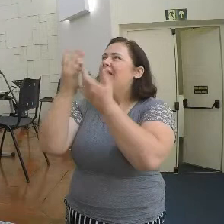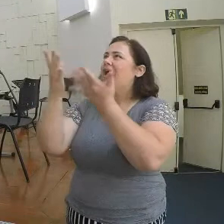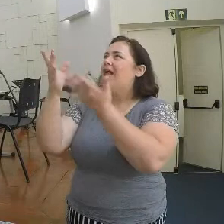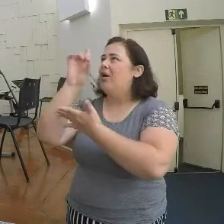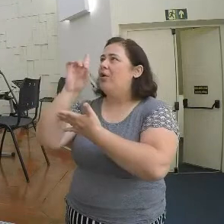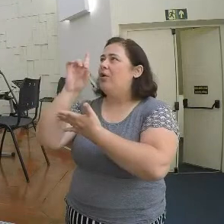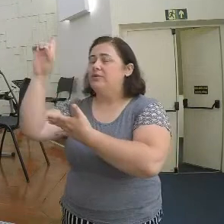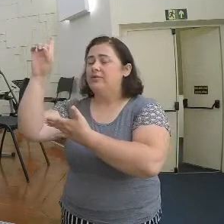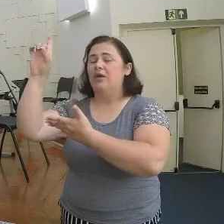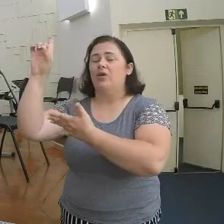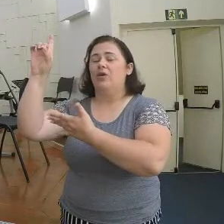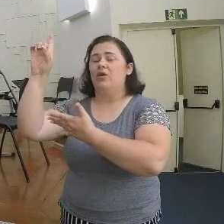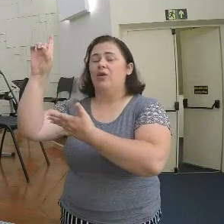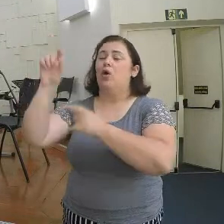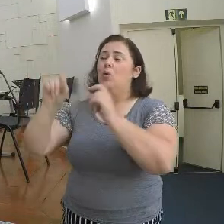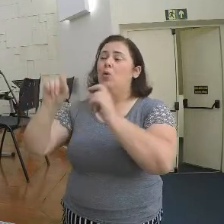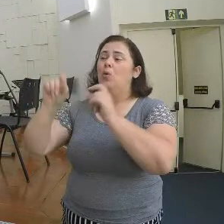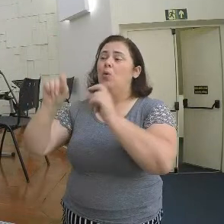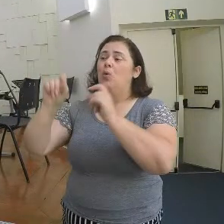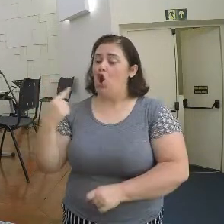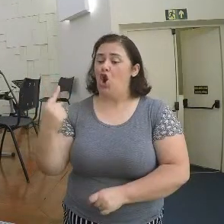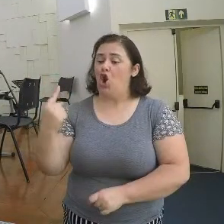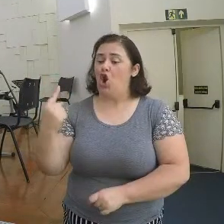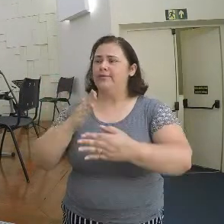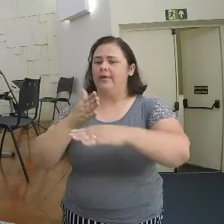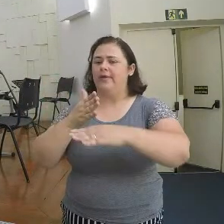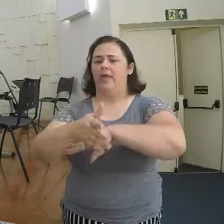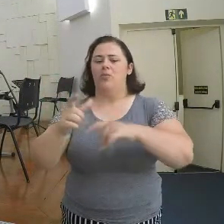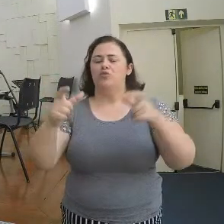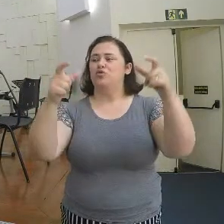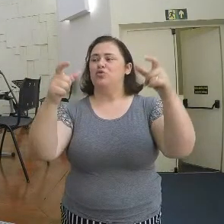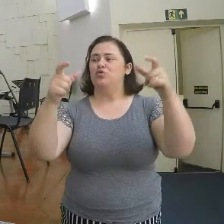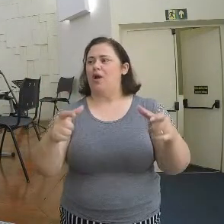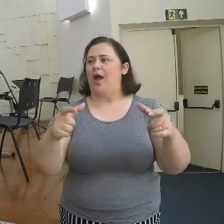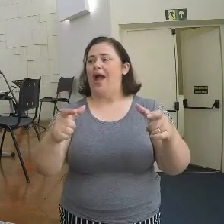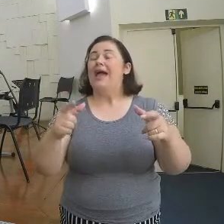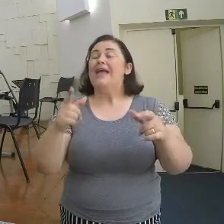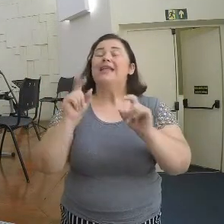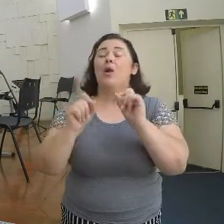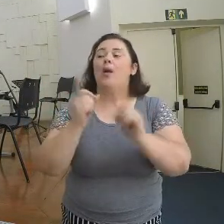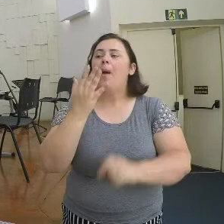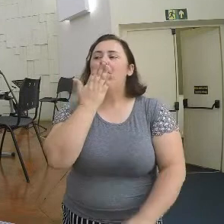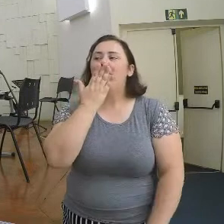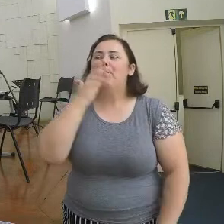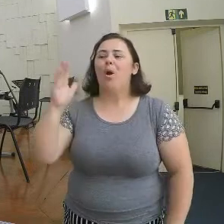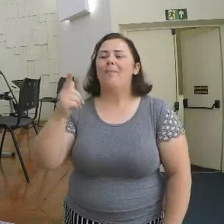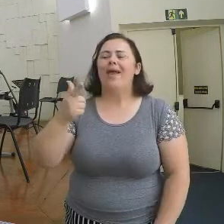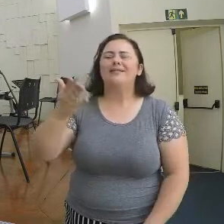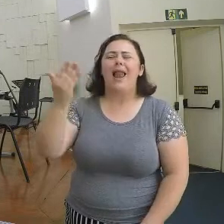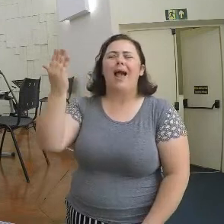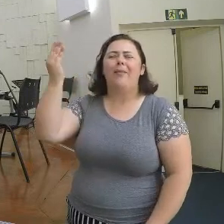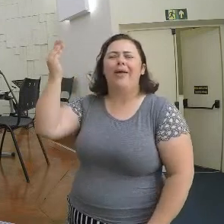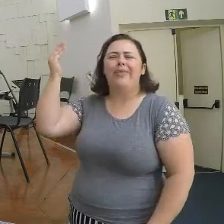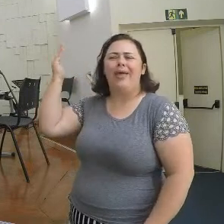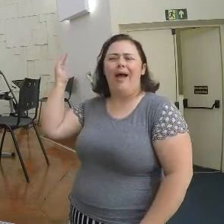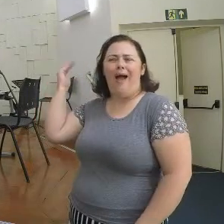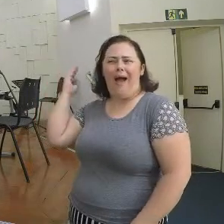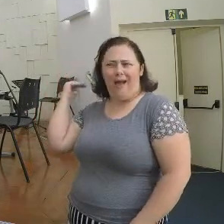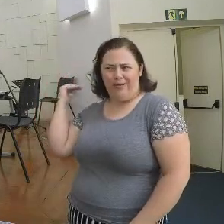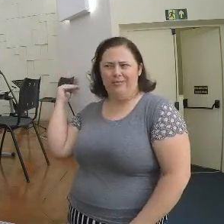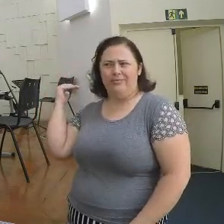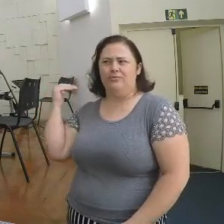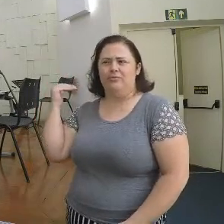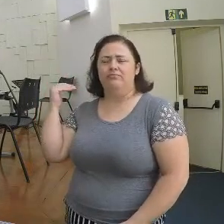teu Deus que entrei na terra que o Senhor sob juramento prometeu dar a nossos pais. O